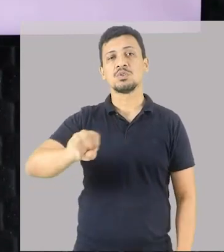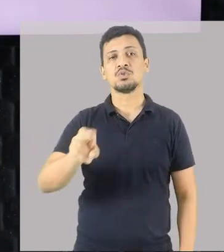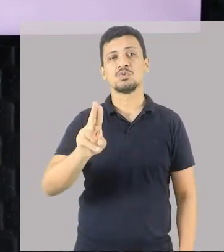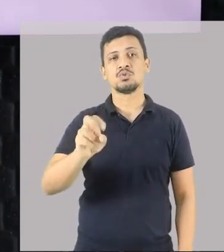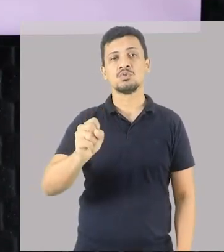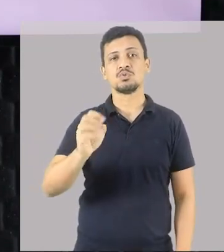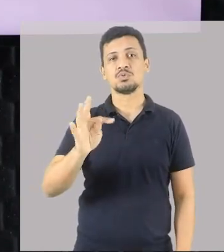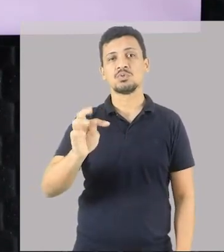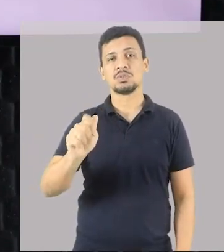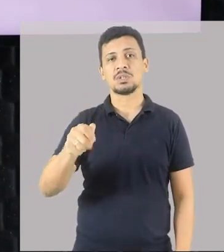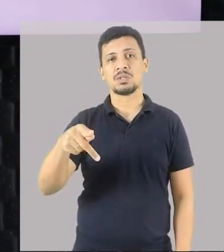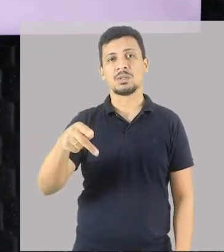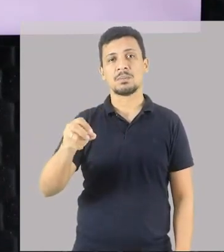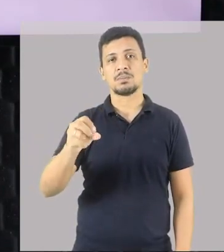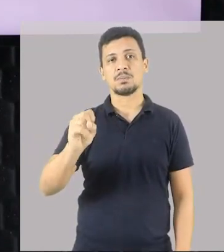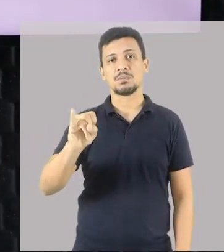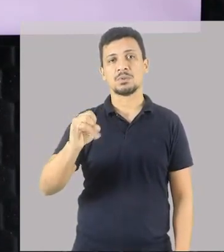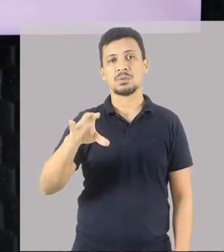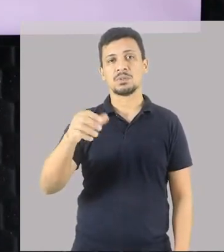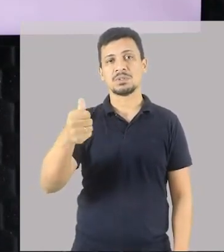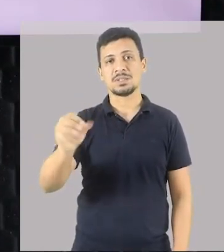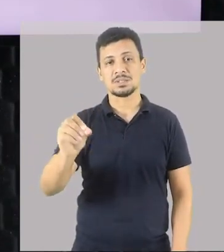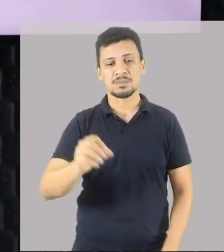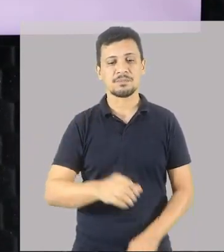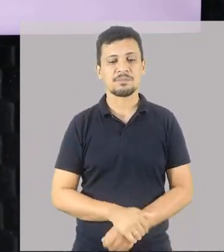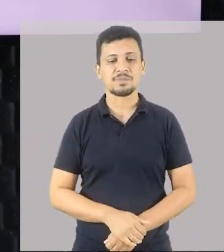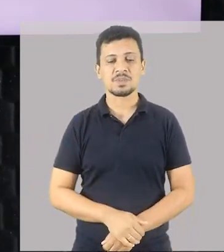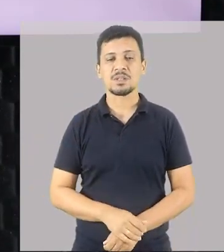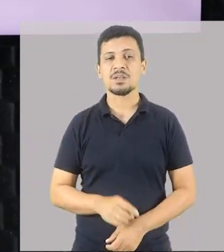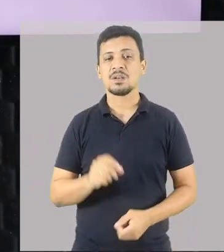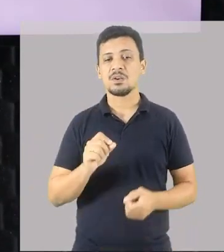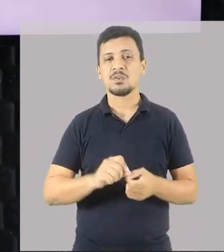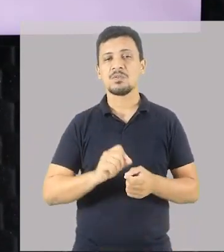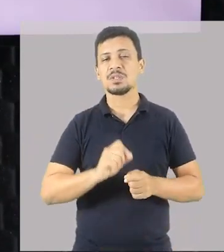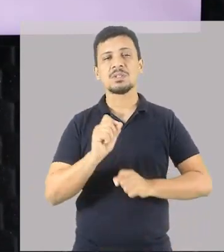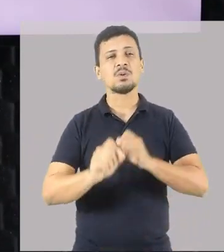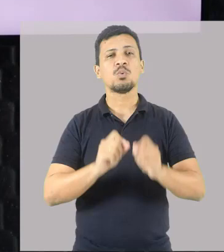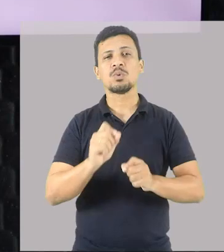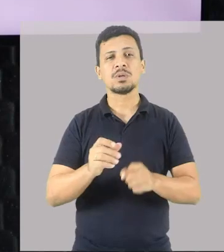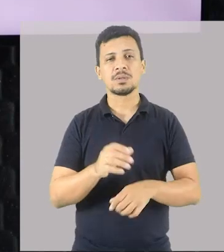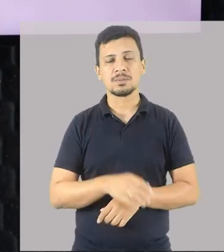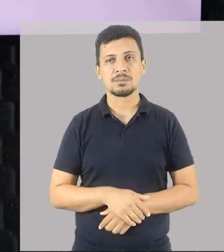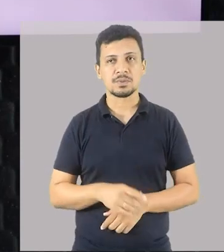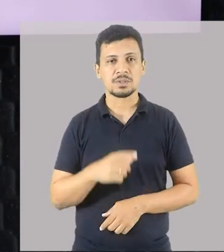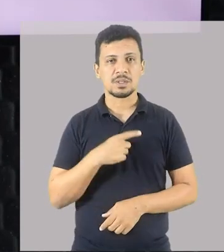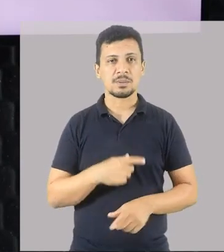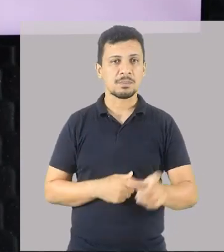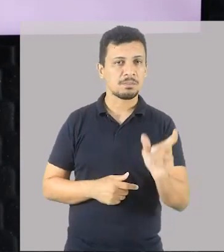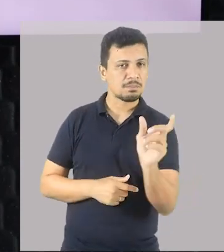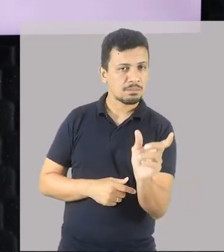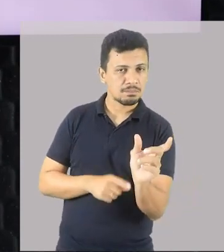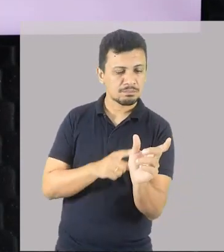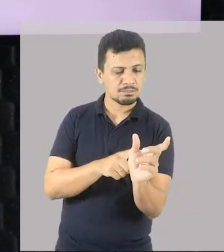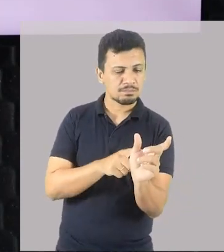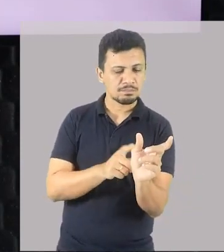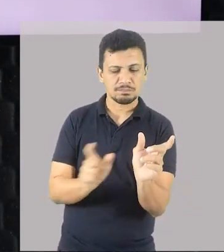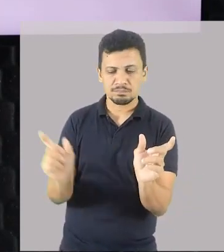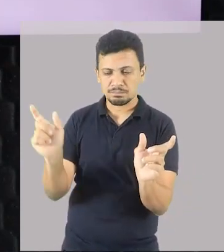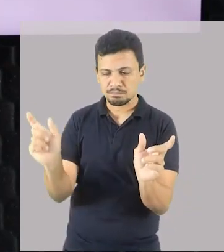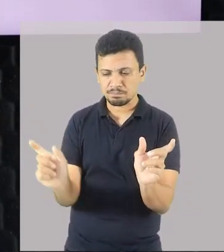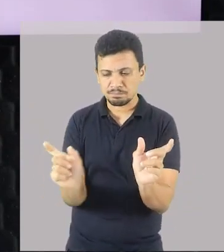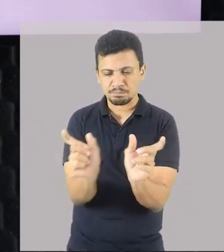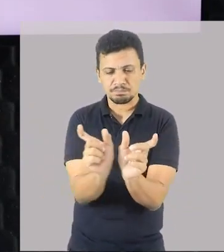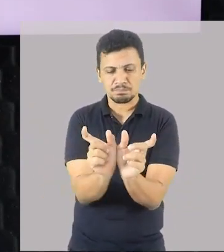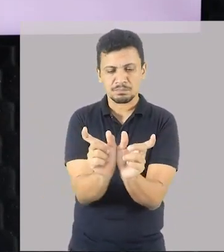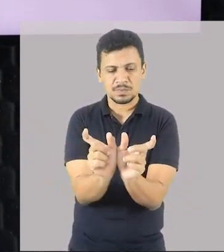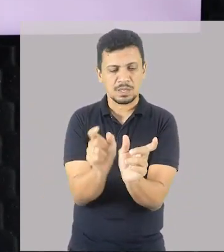composição por justaposição. O que é uma composição por justaposição? Quando eu coloco um radical ao lado do outro